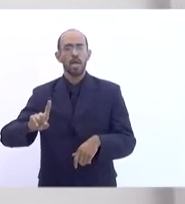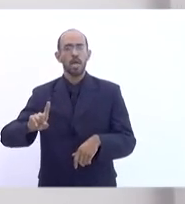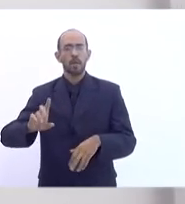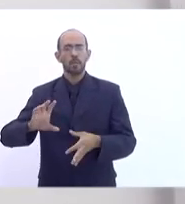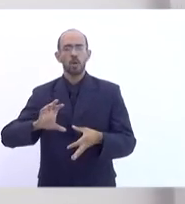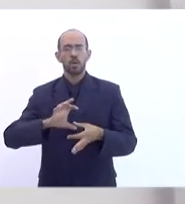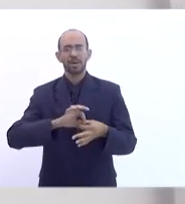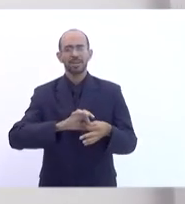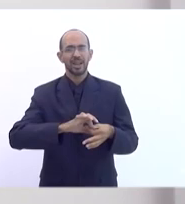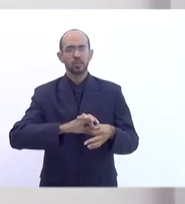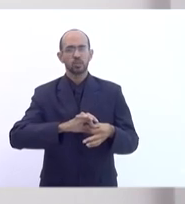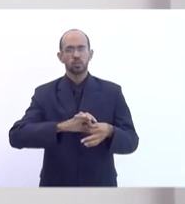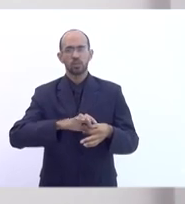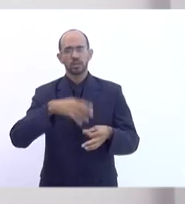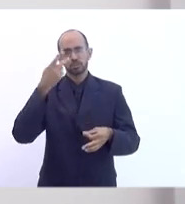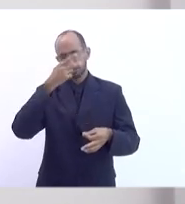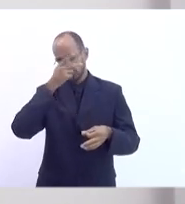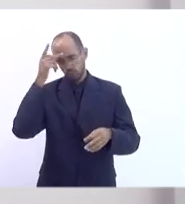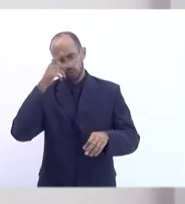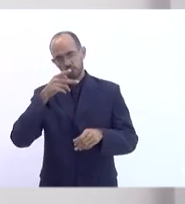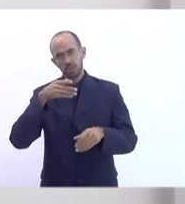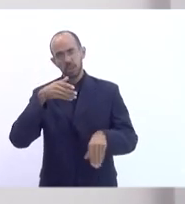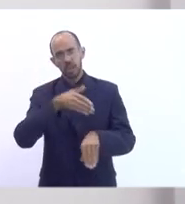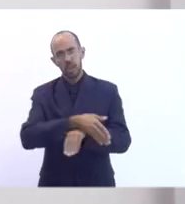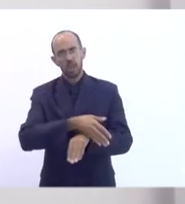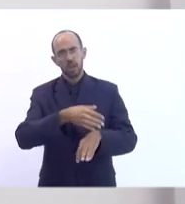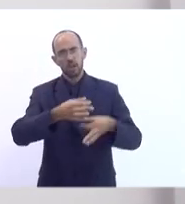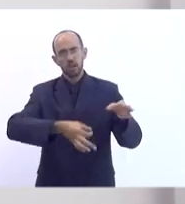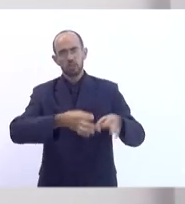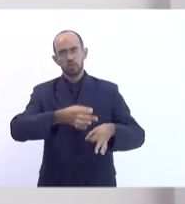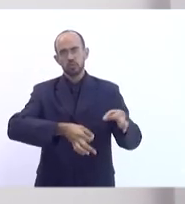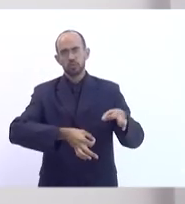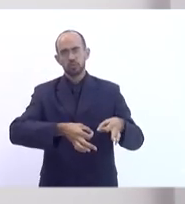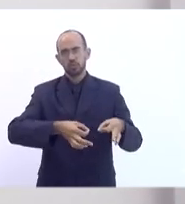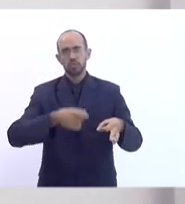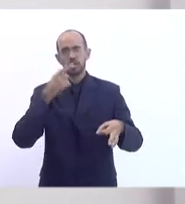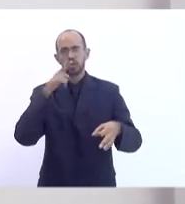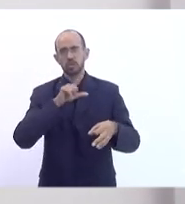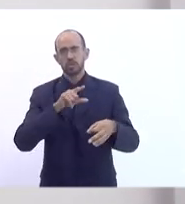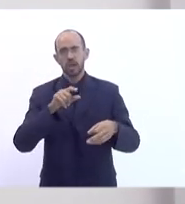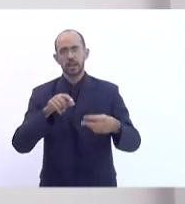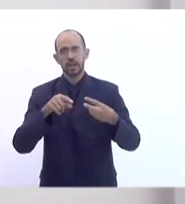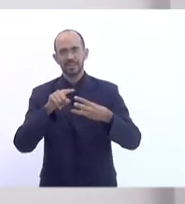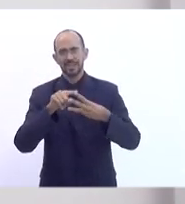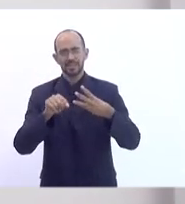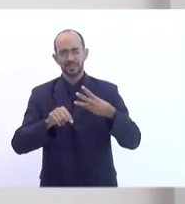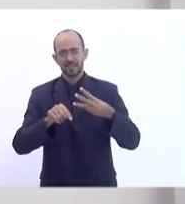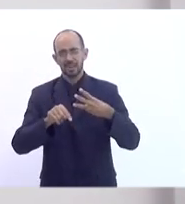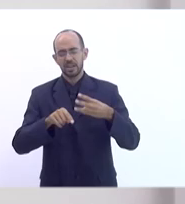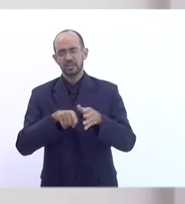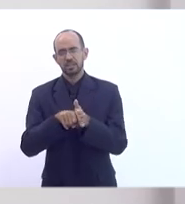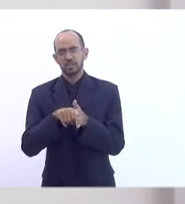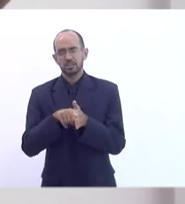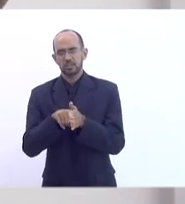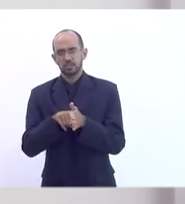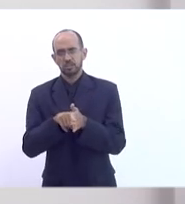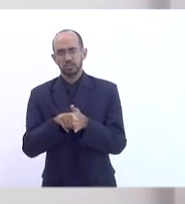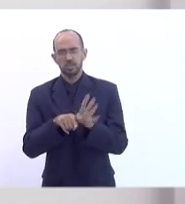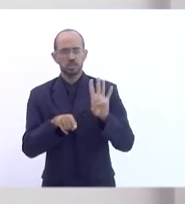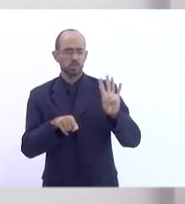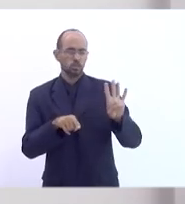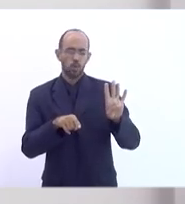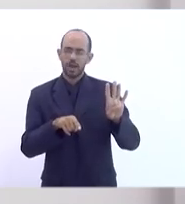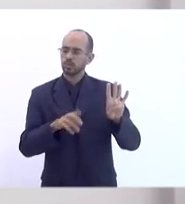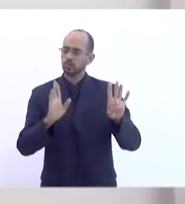conexão com as pessoas que entram na justiça e ganham suas três questões isso aqui são os pontos que foram